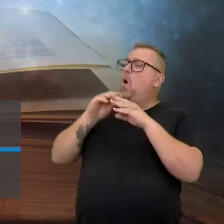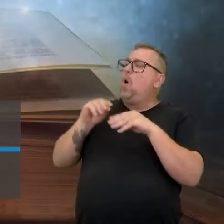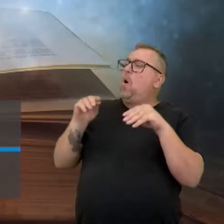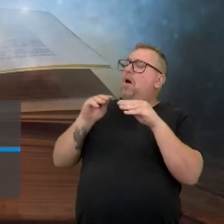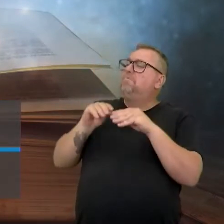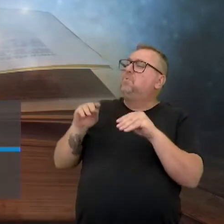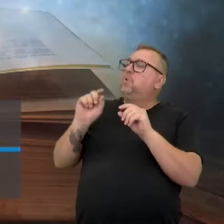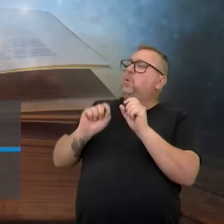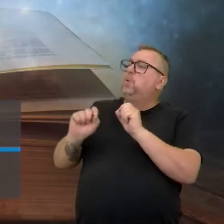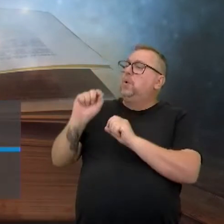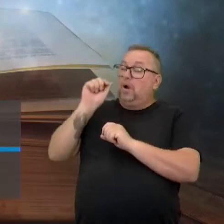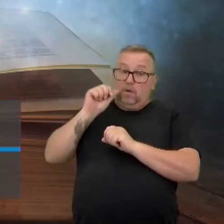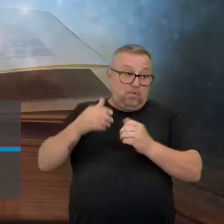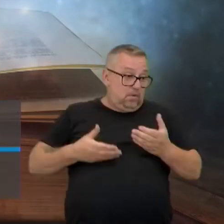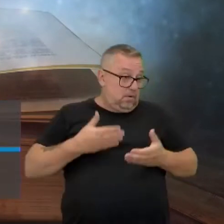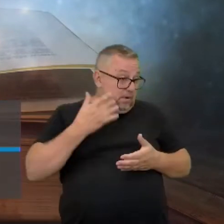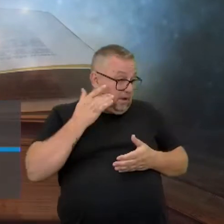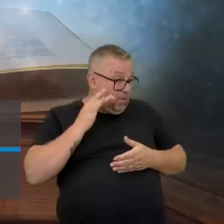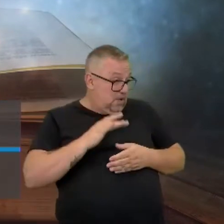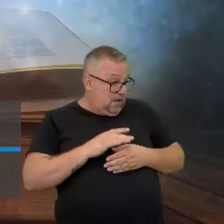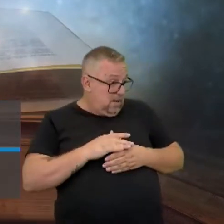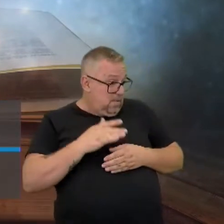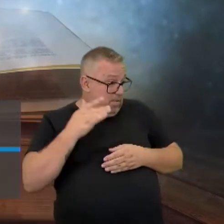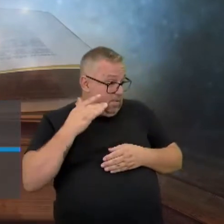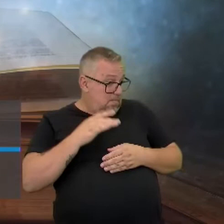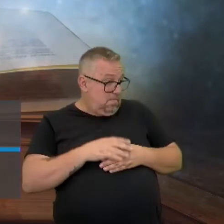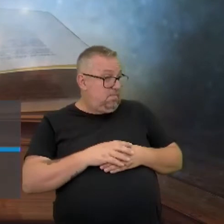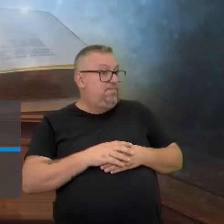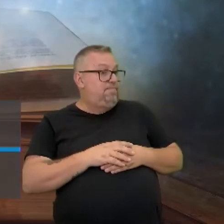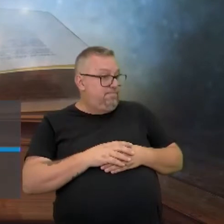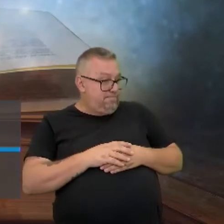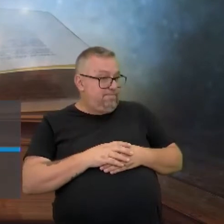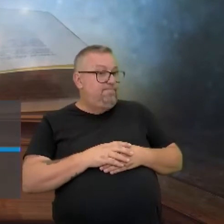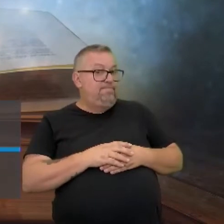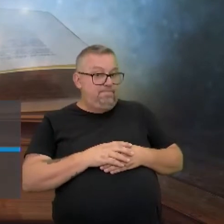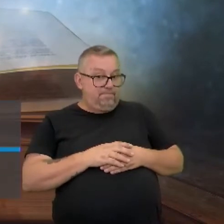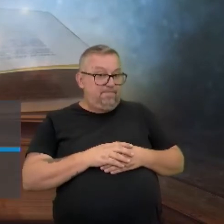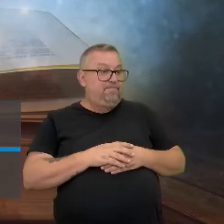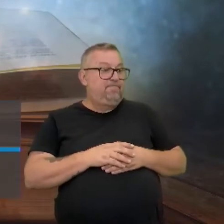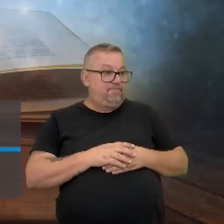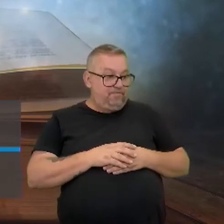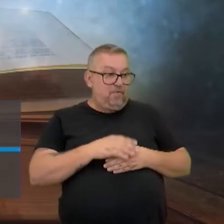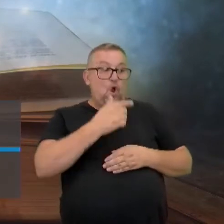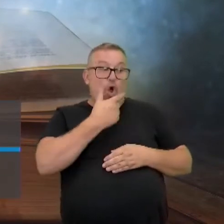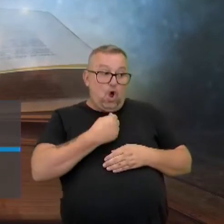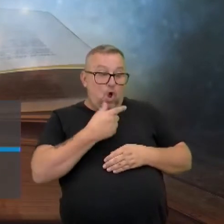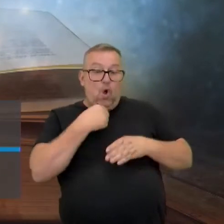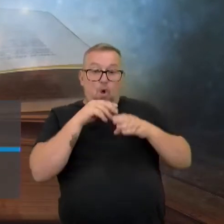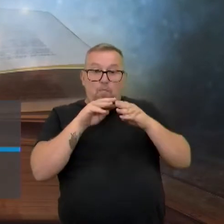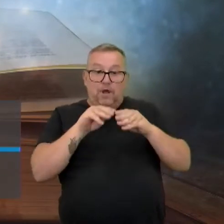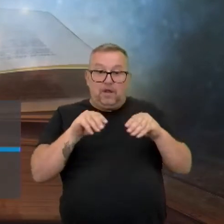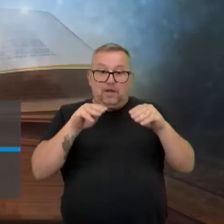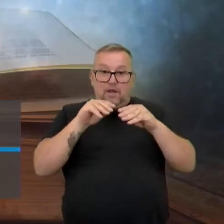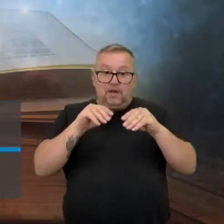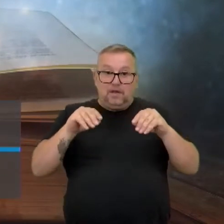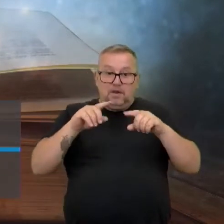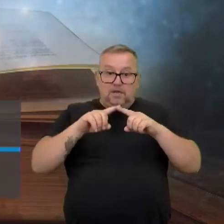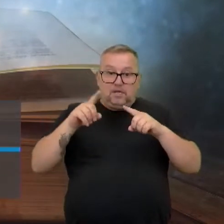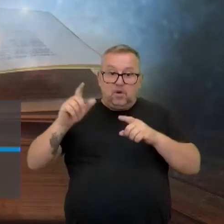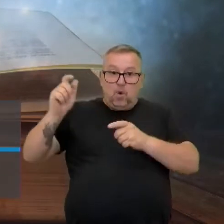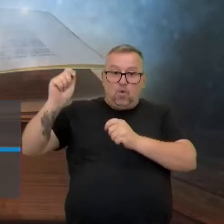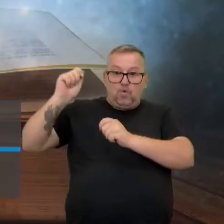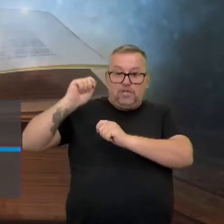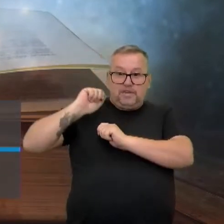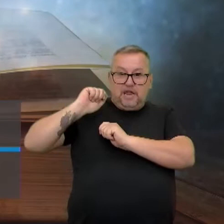que é Homem de Areia? Ela falou: você não sabe o que é Homem de Areia? Então, a babá dele, tá? Homem de areia é um homem que anda com um saco